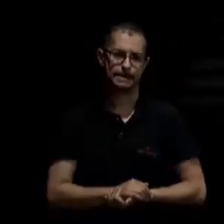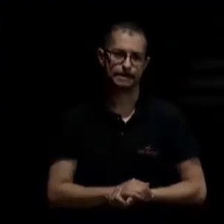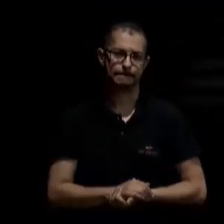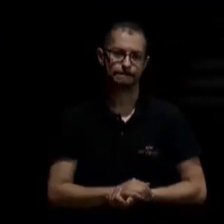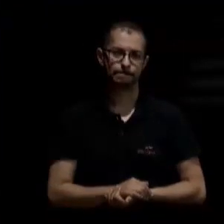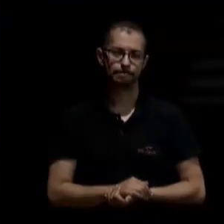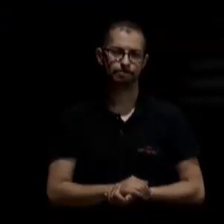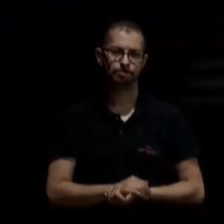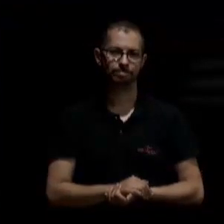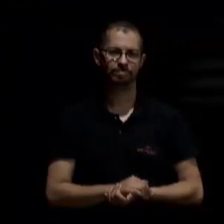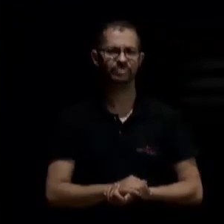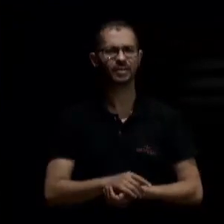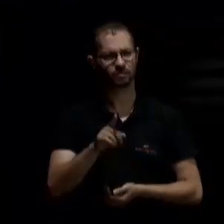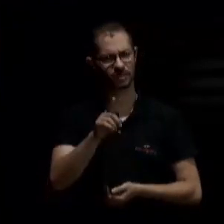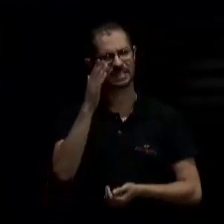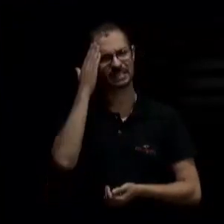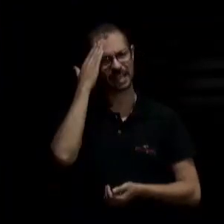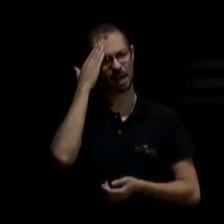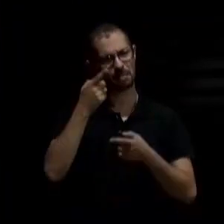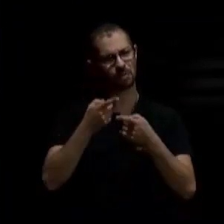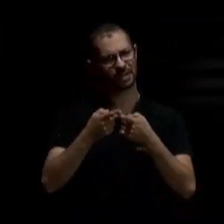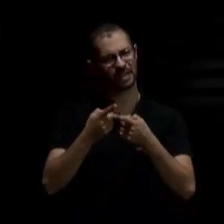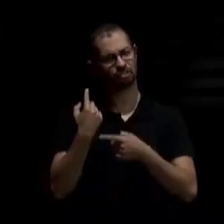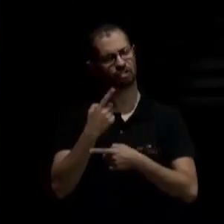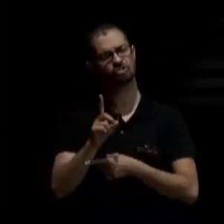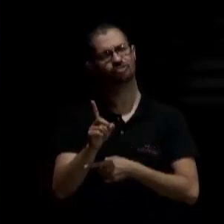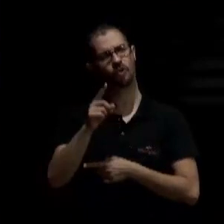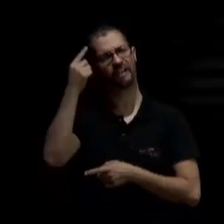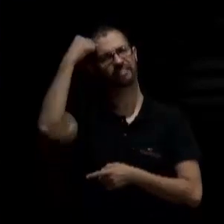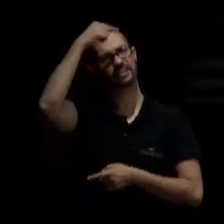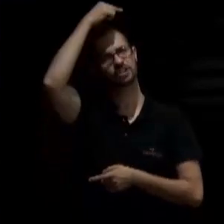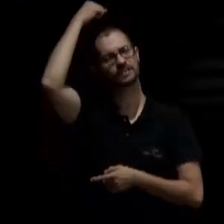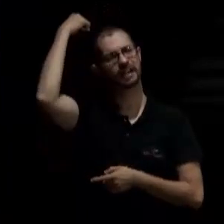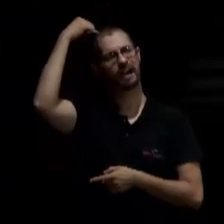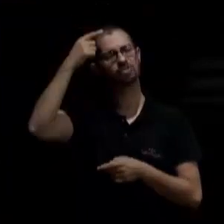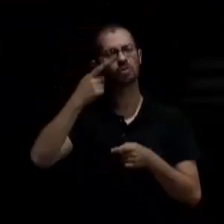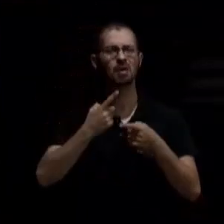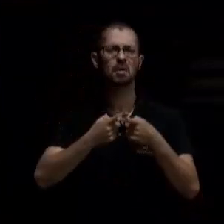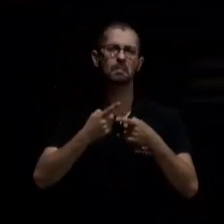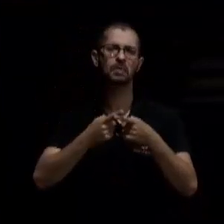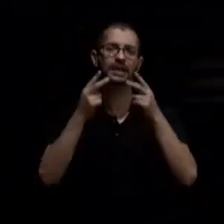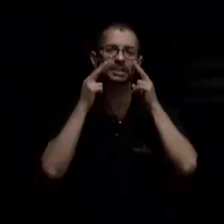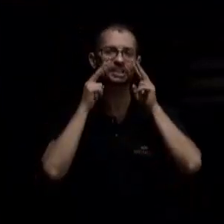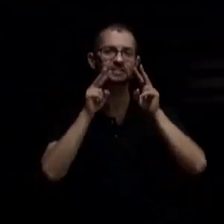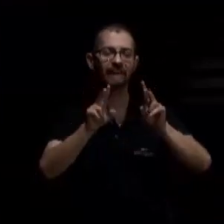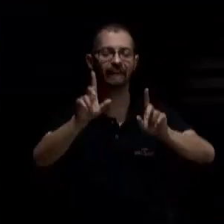Você sabe por que a gente não é santificado? Porque a gente vê TV,